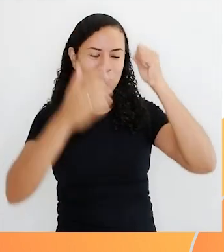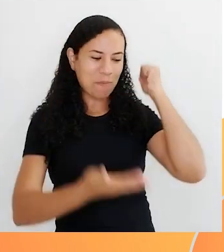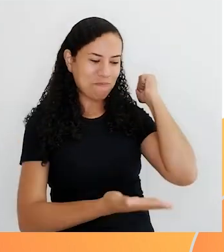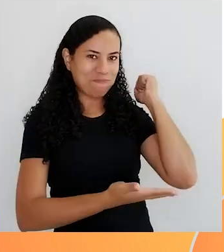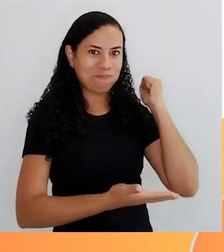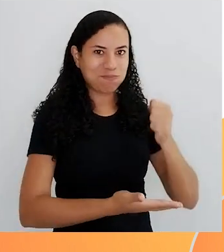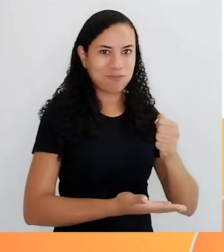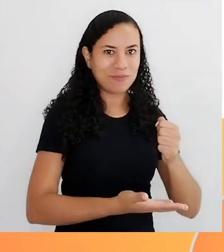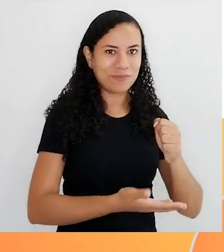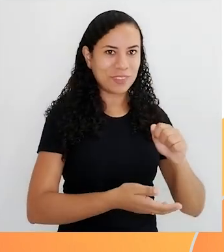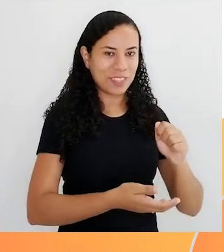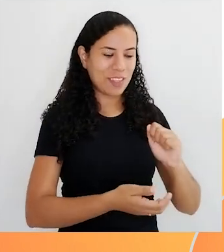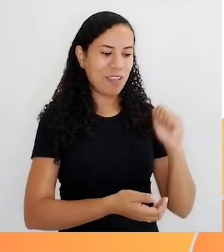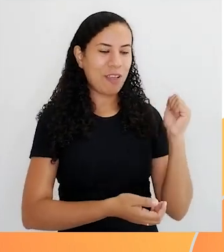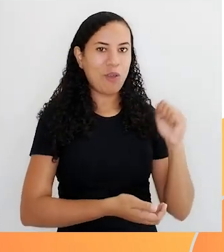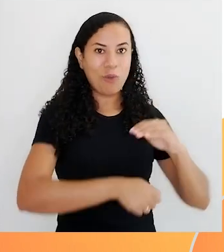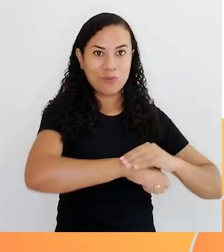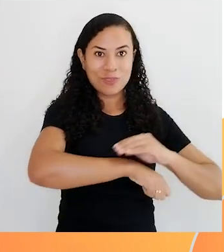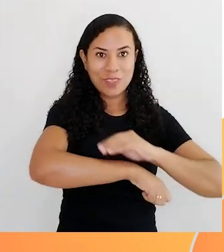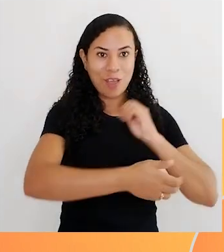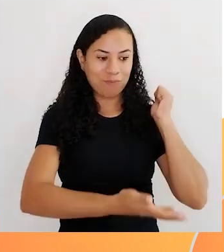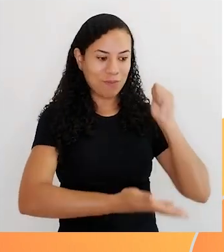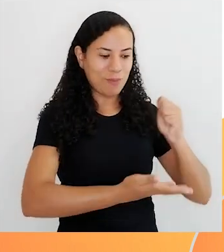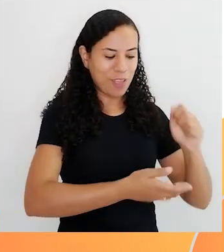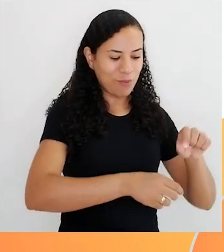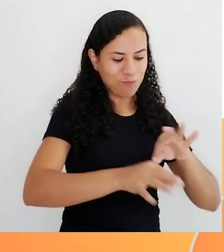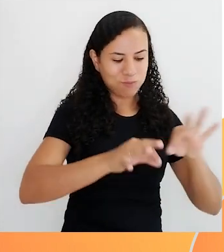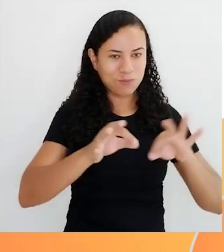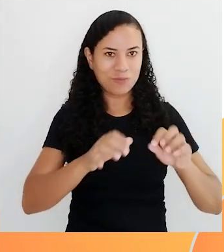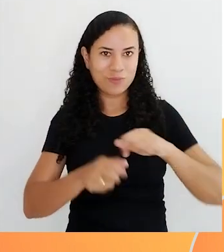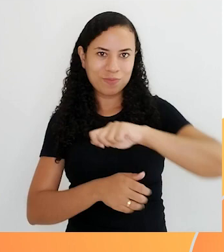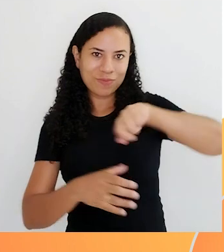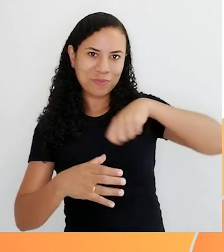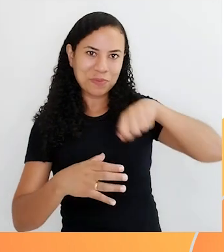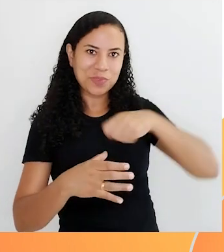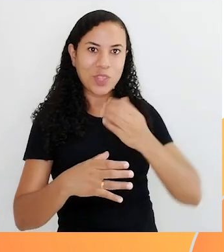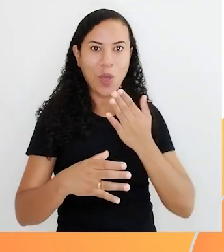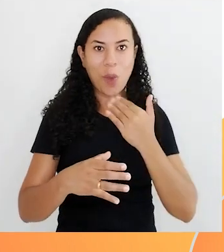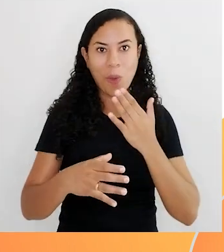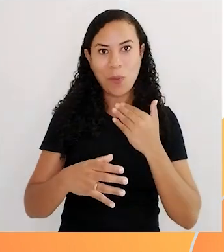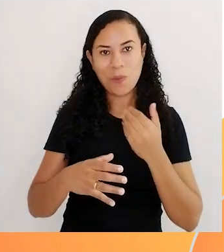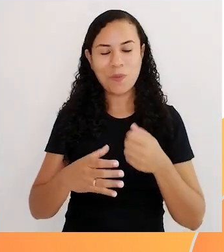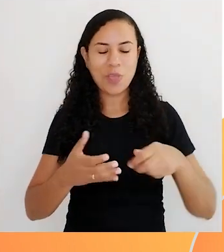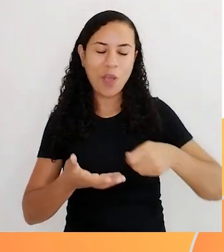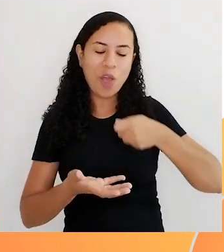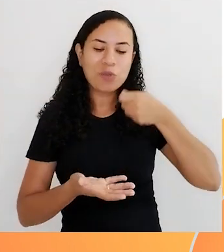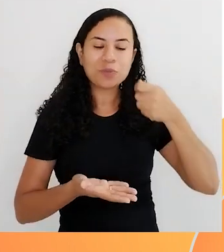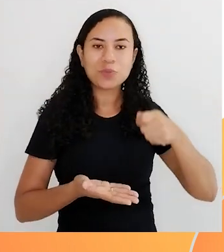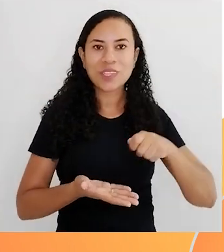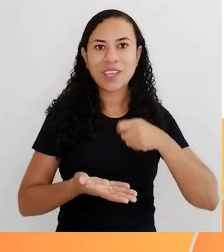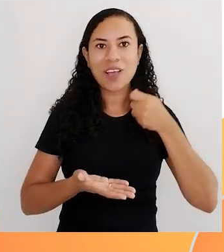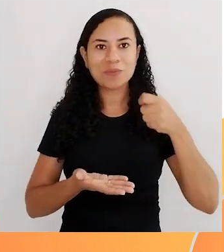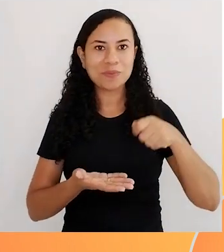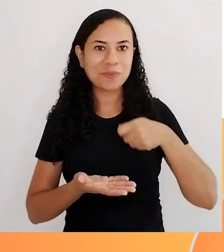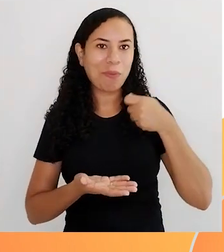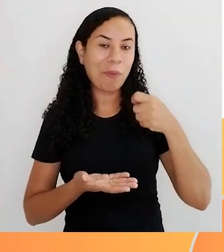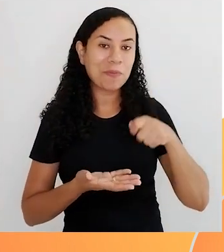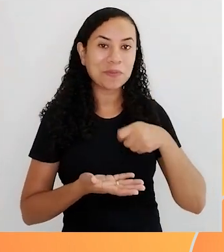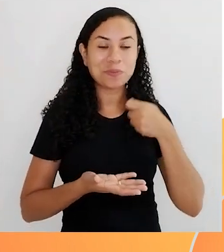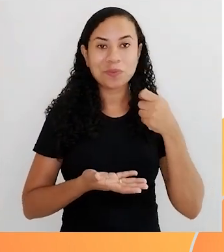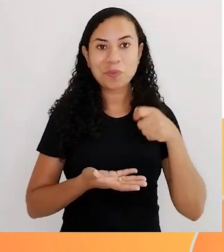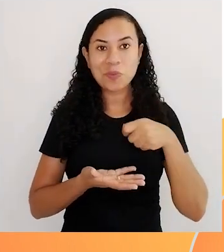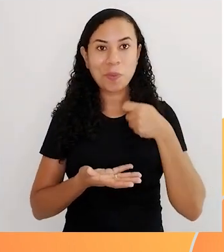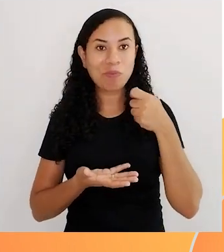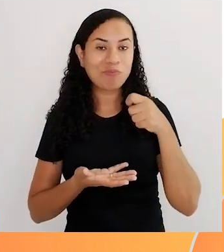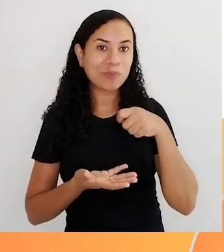comida francesa deliciosa, estava saboreando-a, degustando,